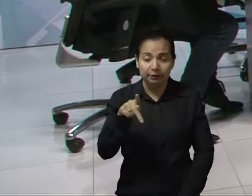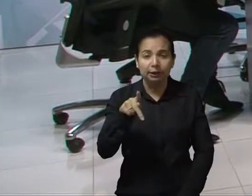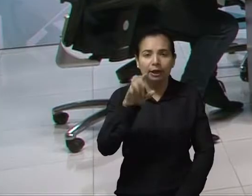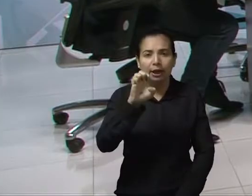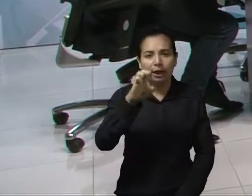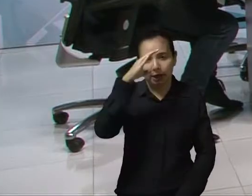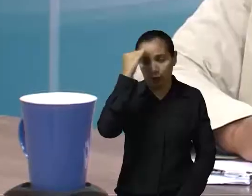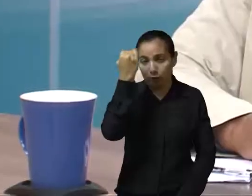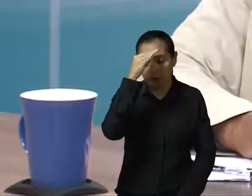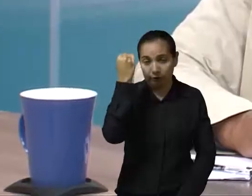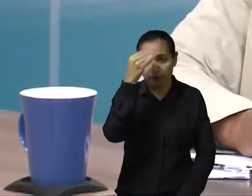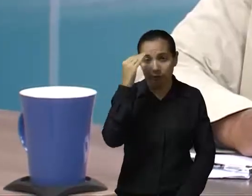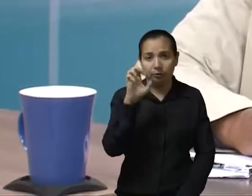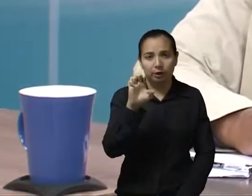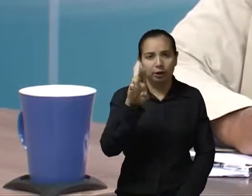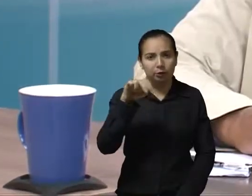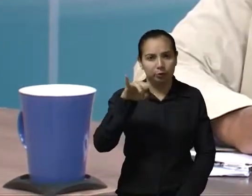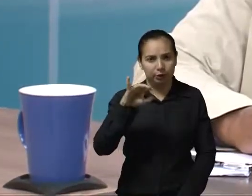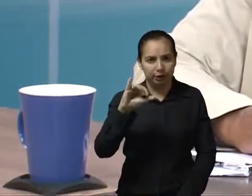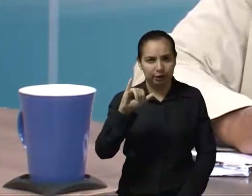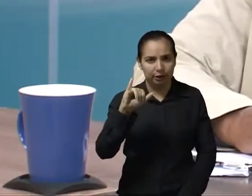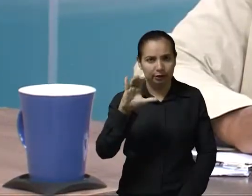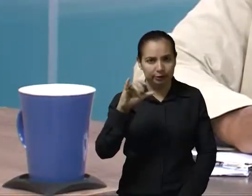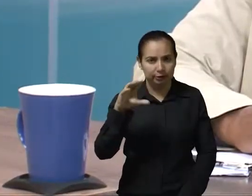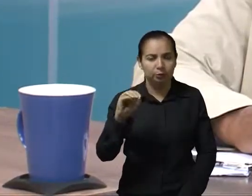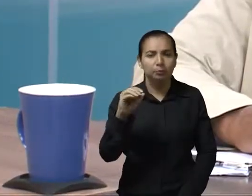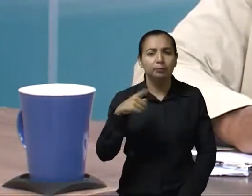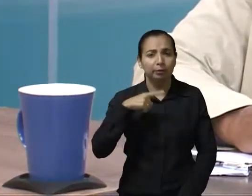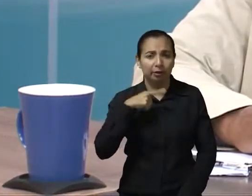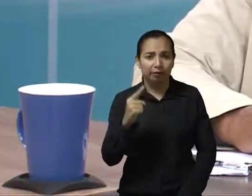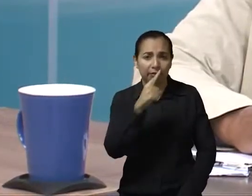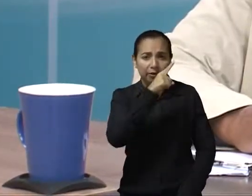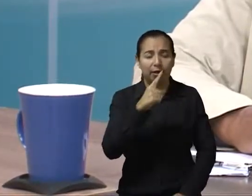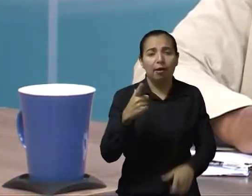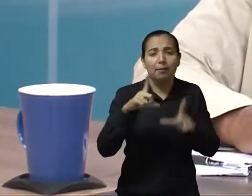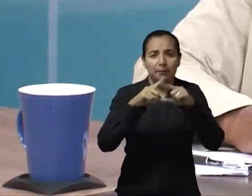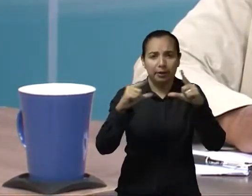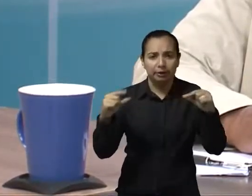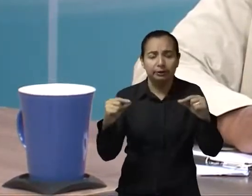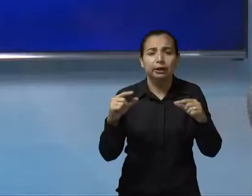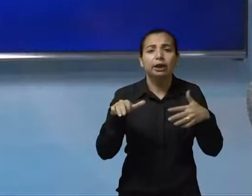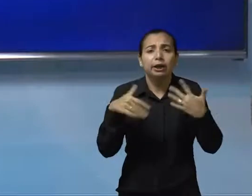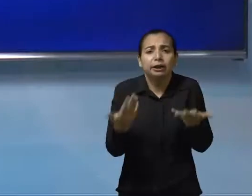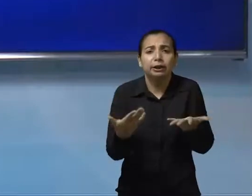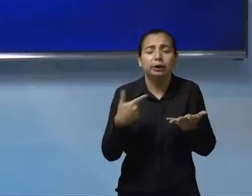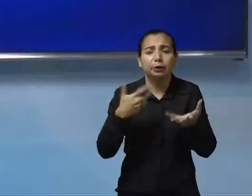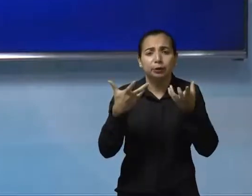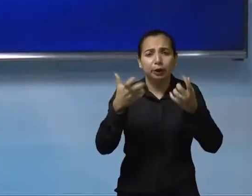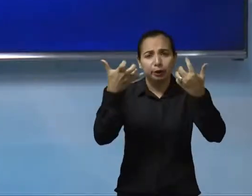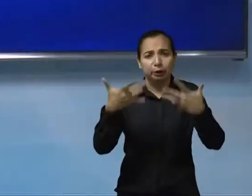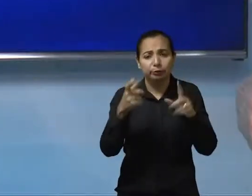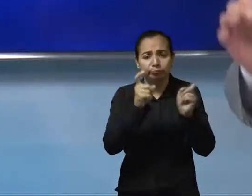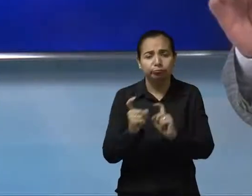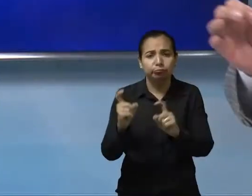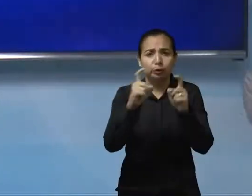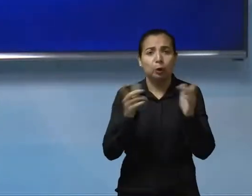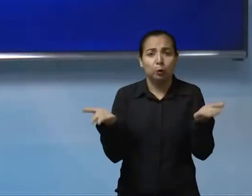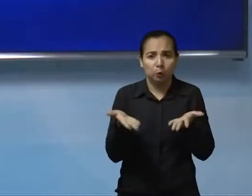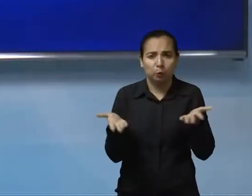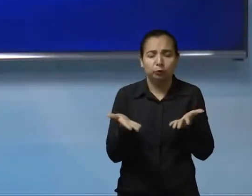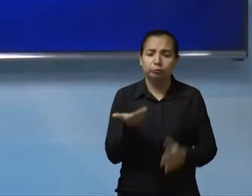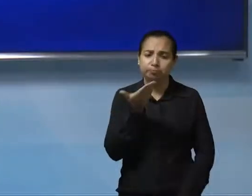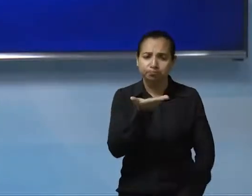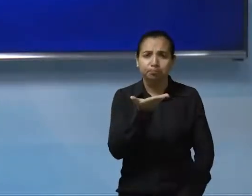Oliveira, e os senhores estiveram em Brasília essa semana e eu queria exatamente colocar essa discussão. Doutor